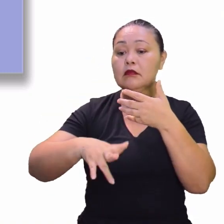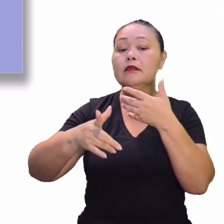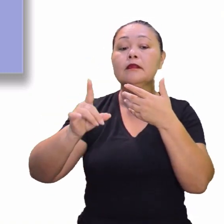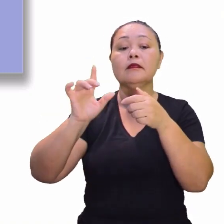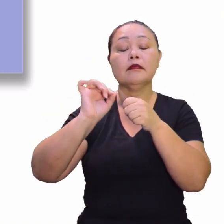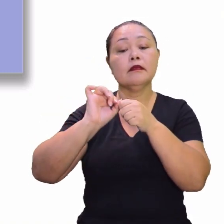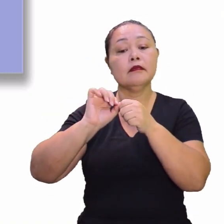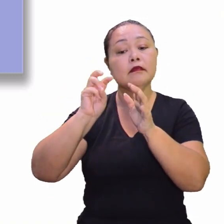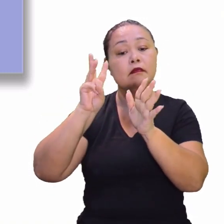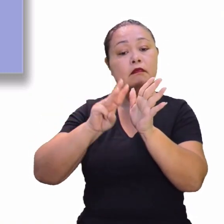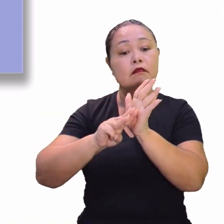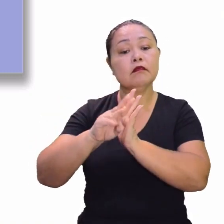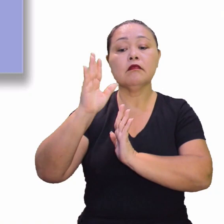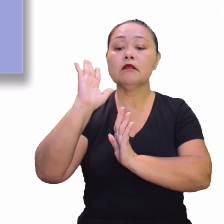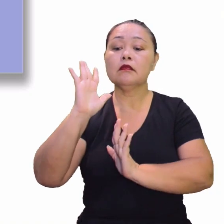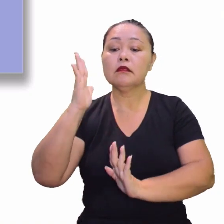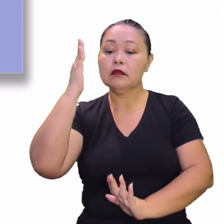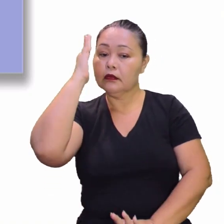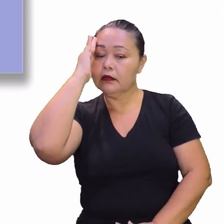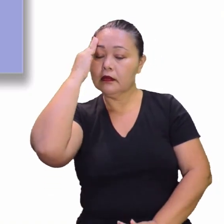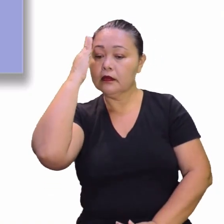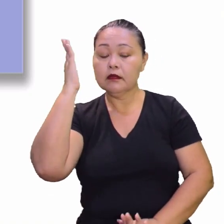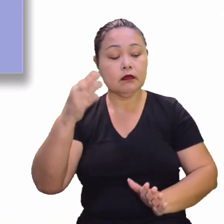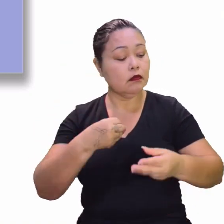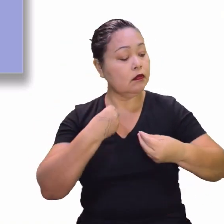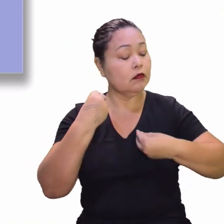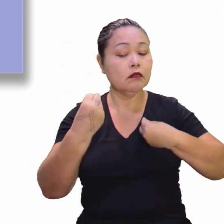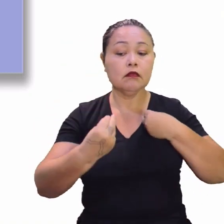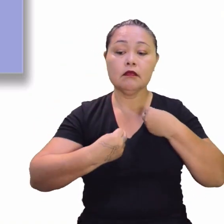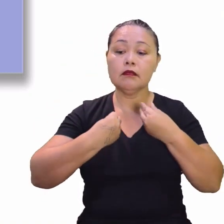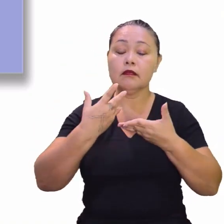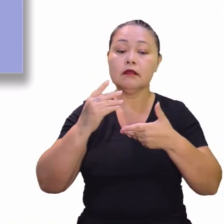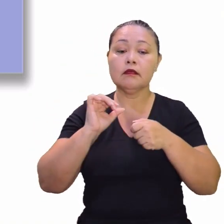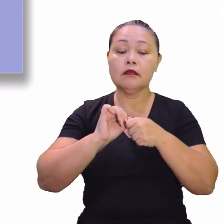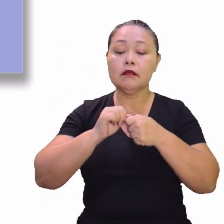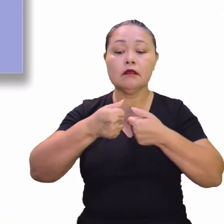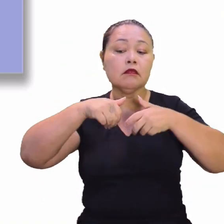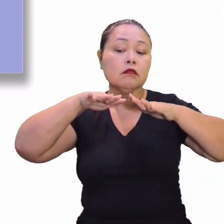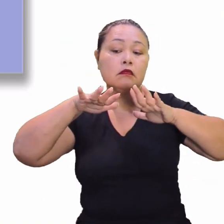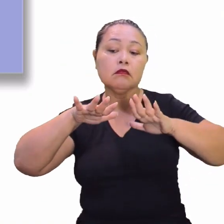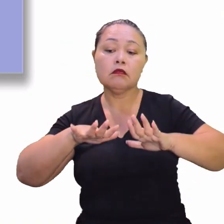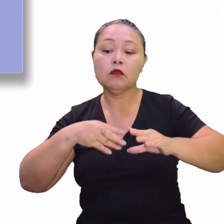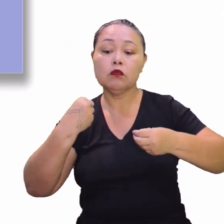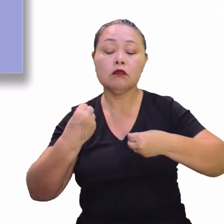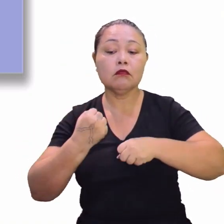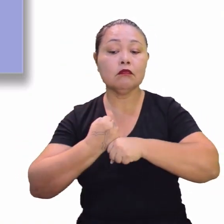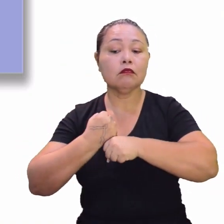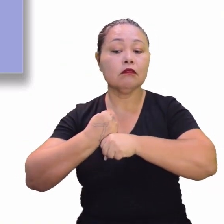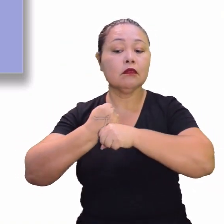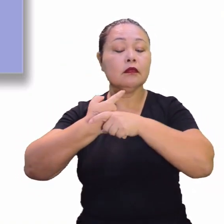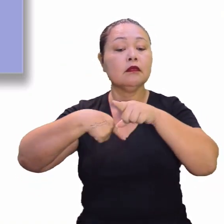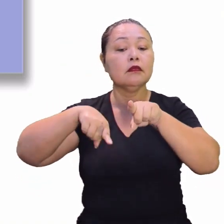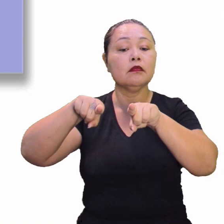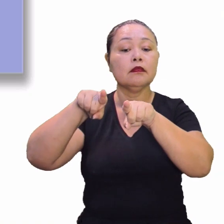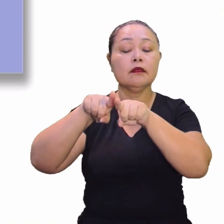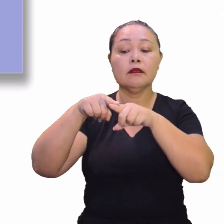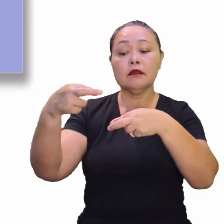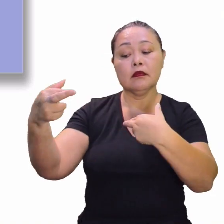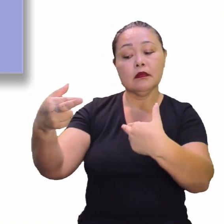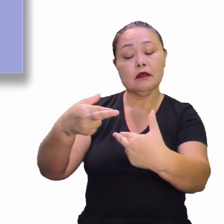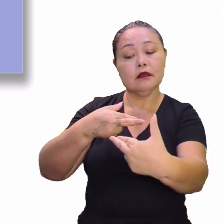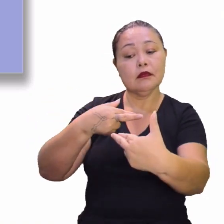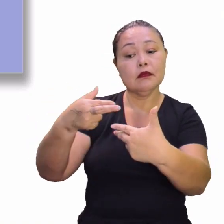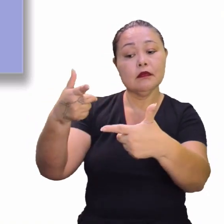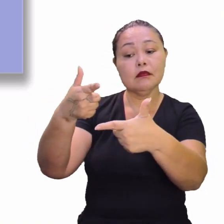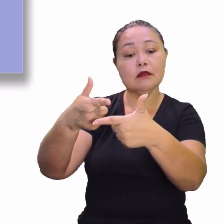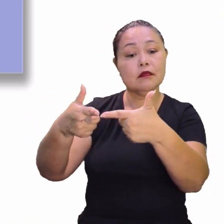de energia. Vamos entender todo esse processo da sua instalação e também a relação